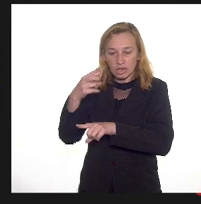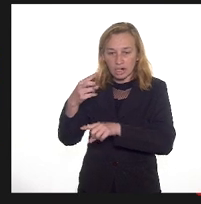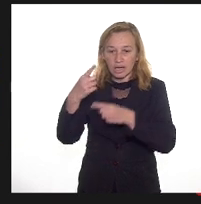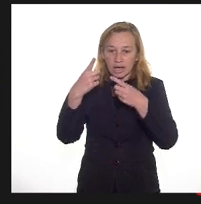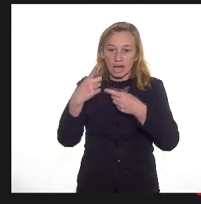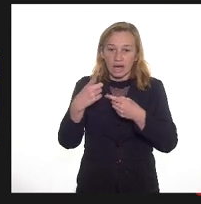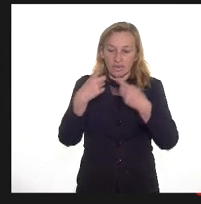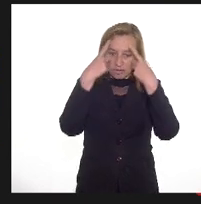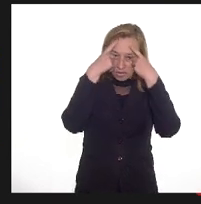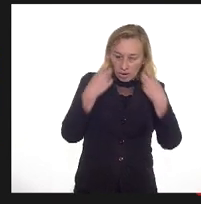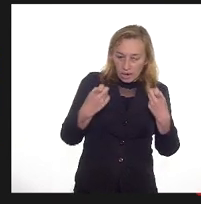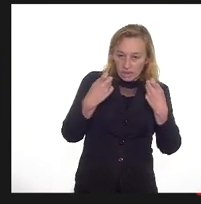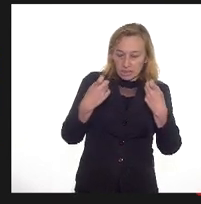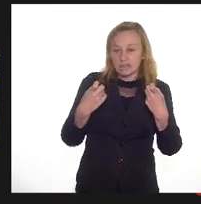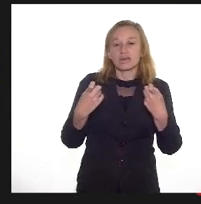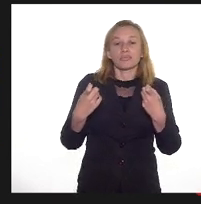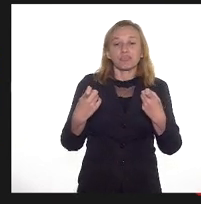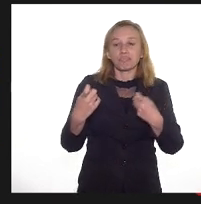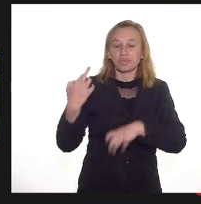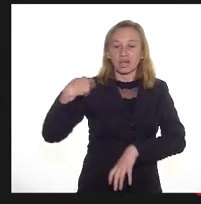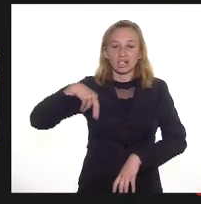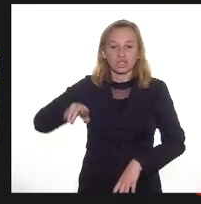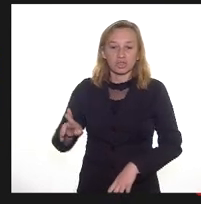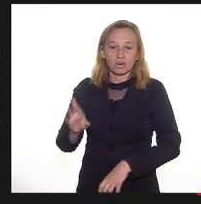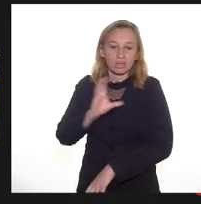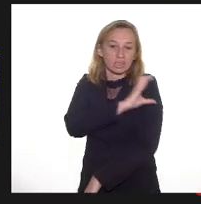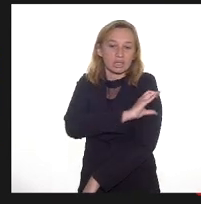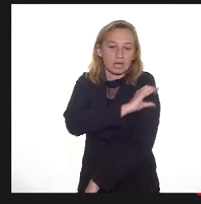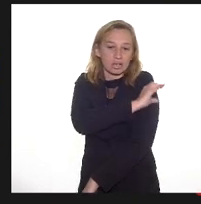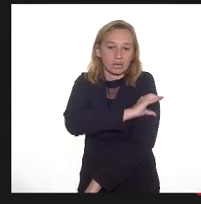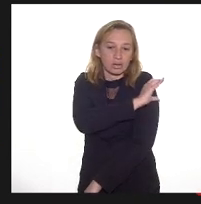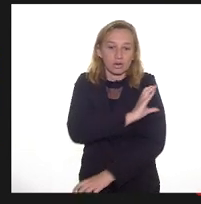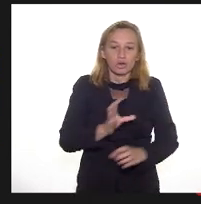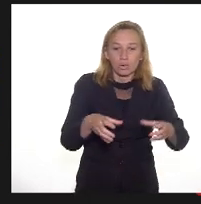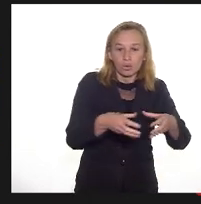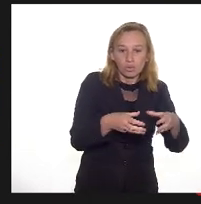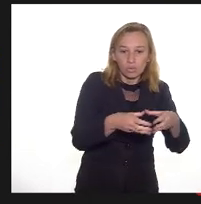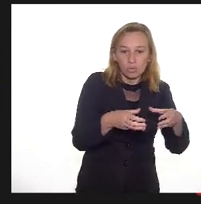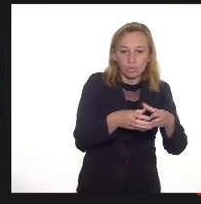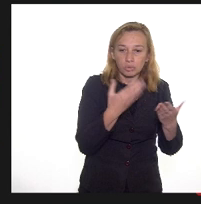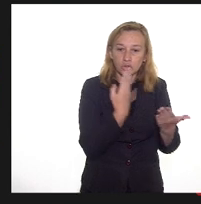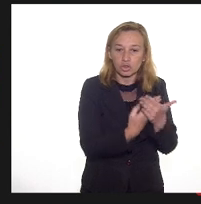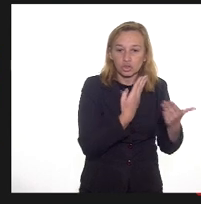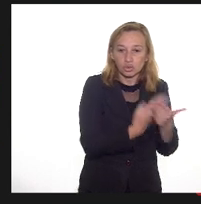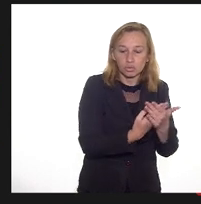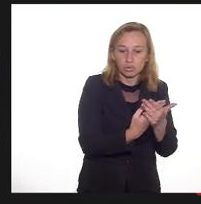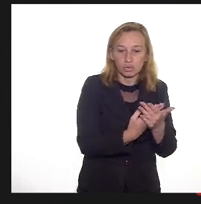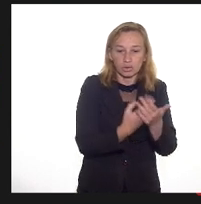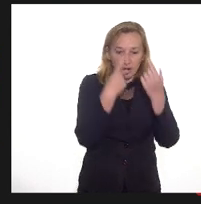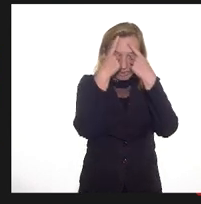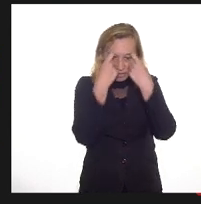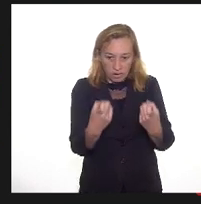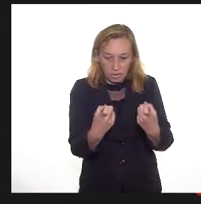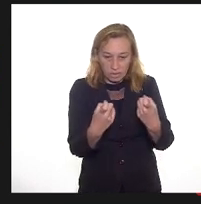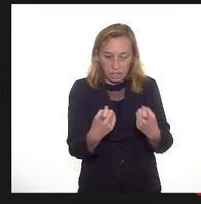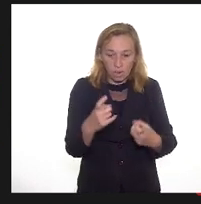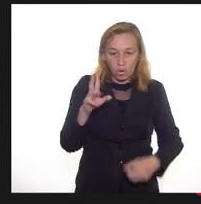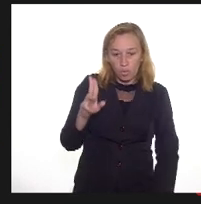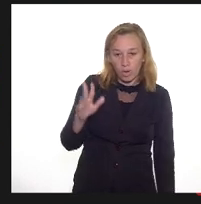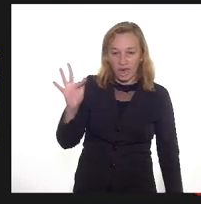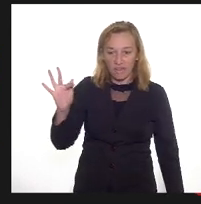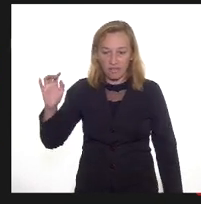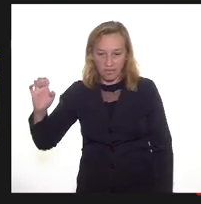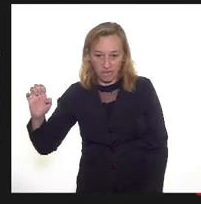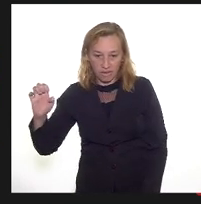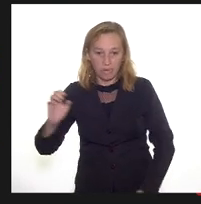campos, através de uma parceria entre o Núcleo de Estudos da Exclusão e da Violência, da UENF,